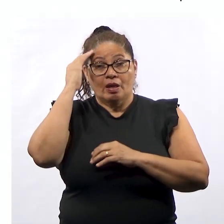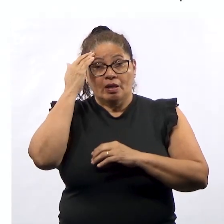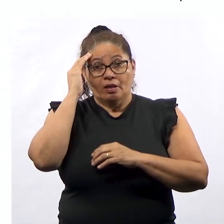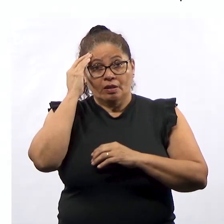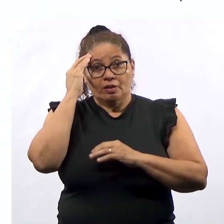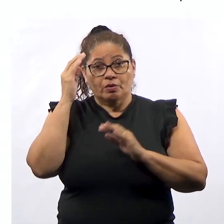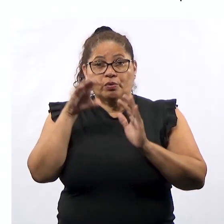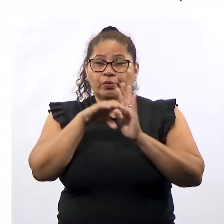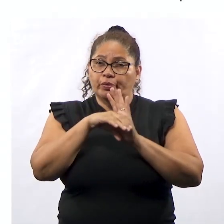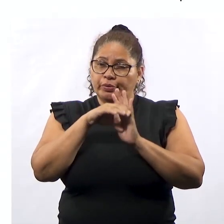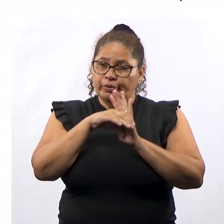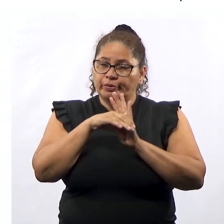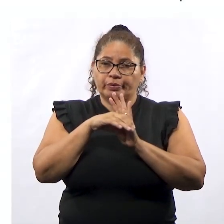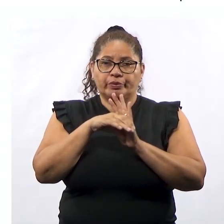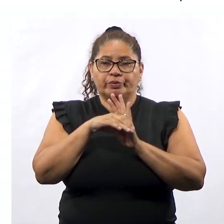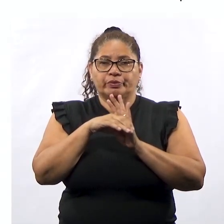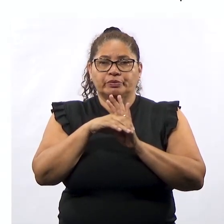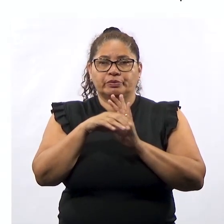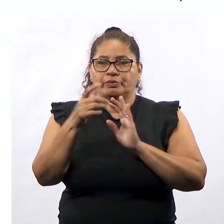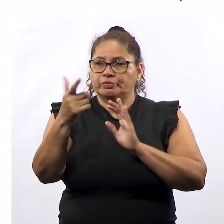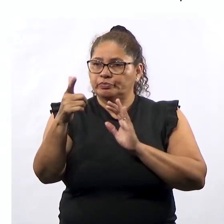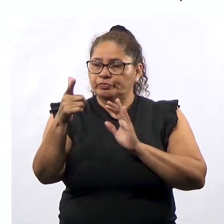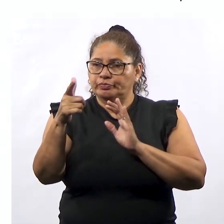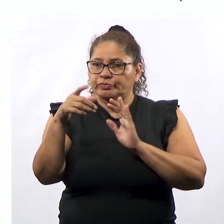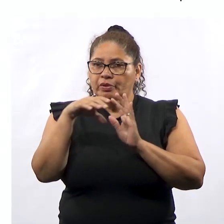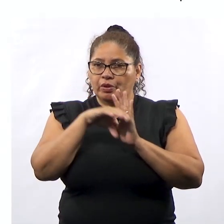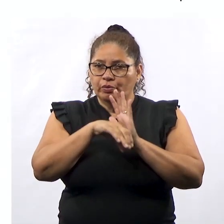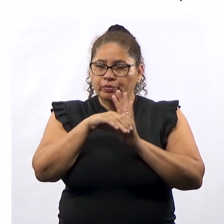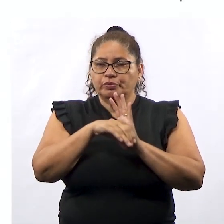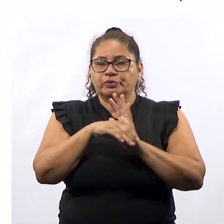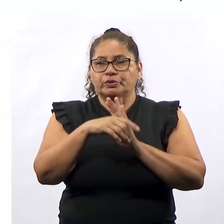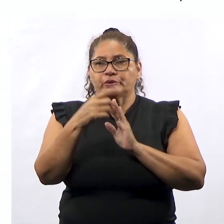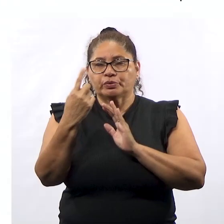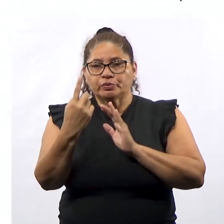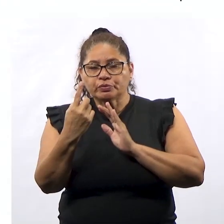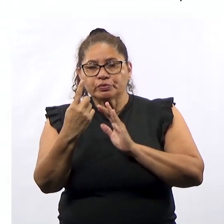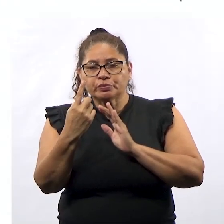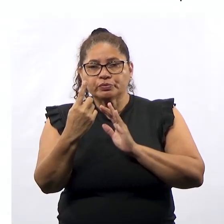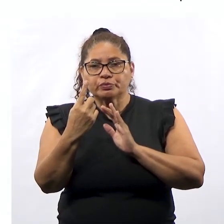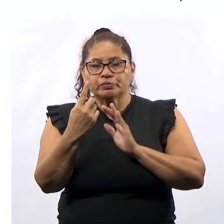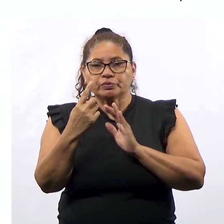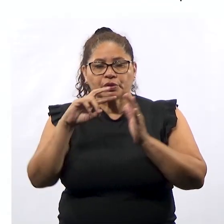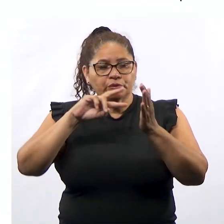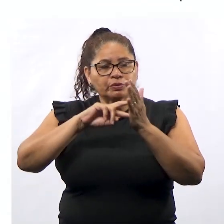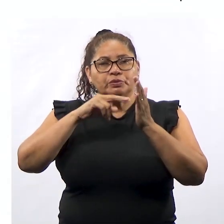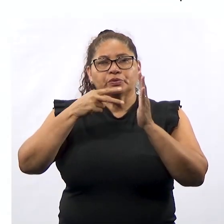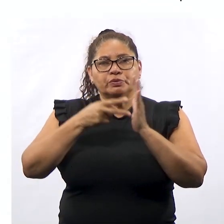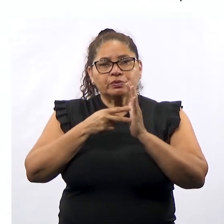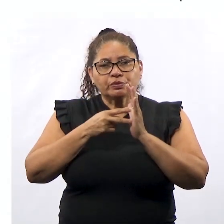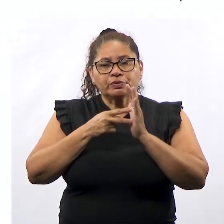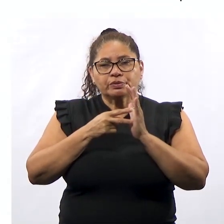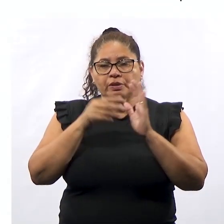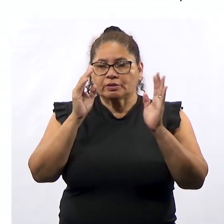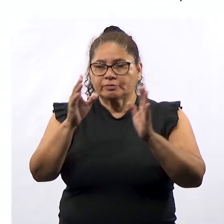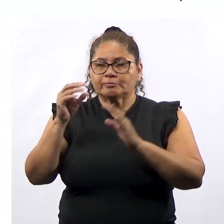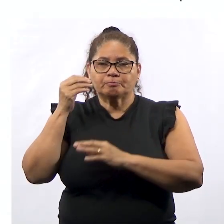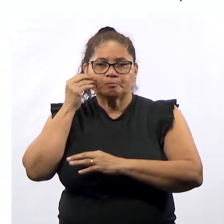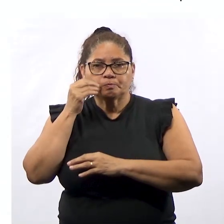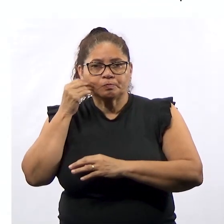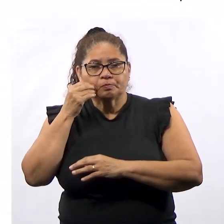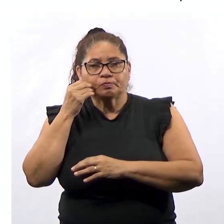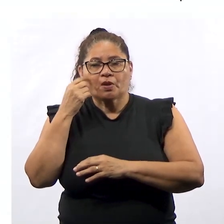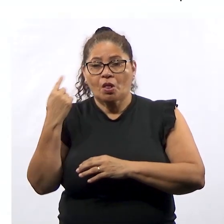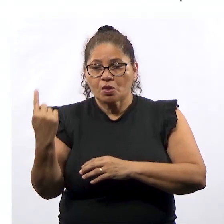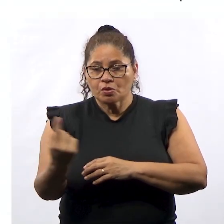que o currículo ele não tem um conceito único. Eles são núcleos de significação a partir de experiências